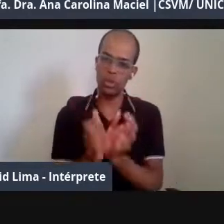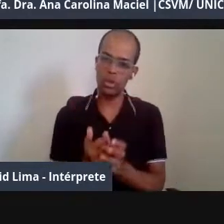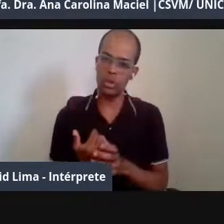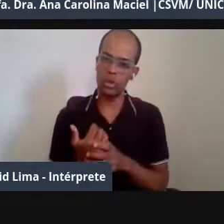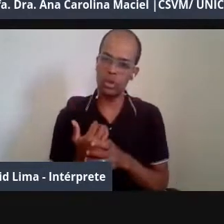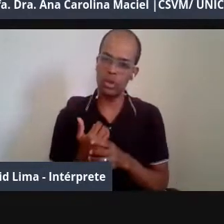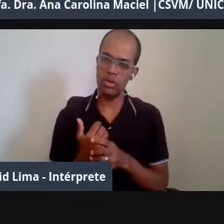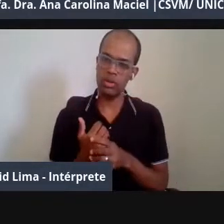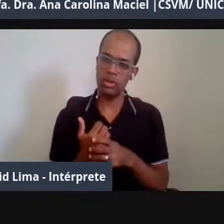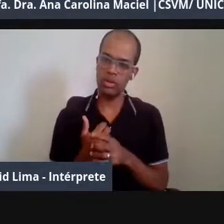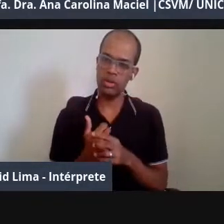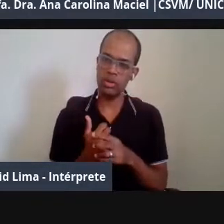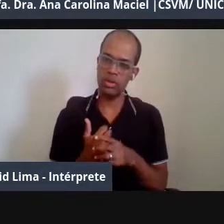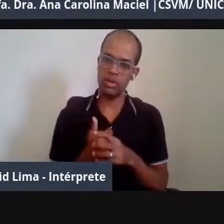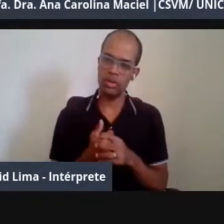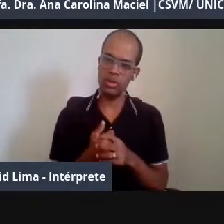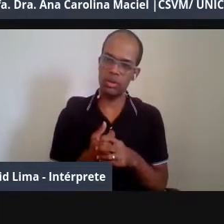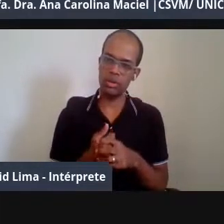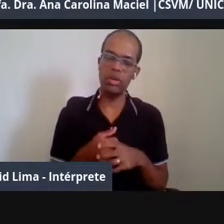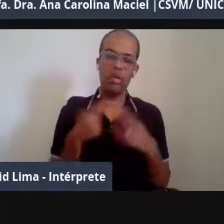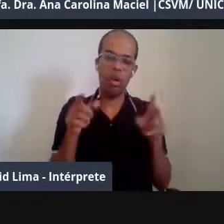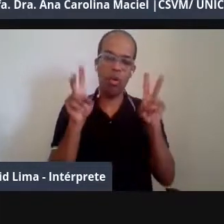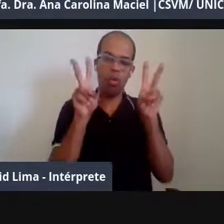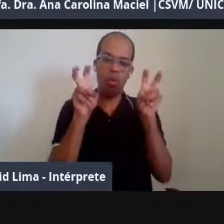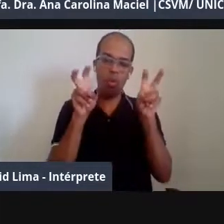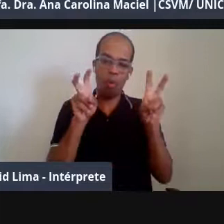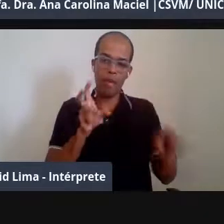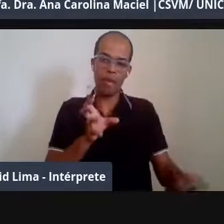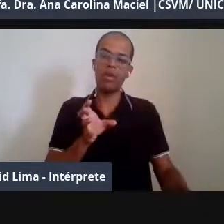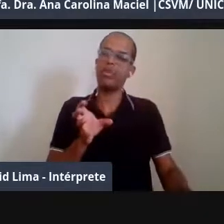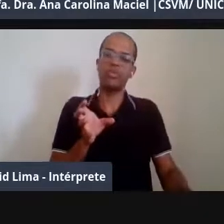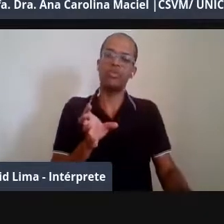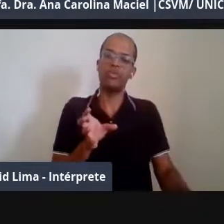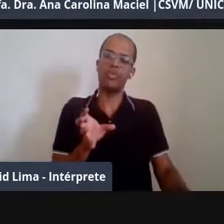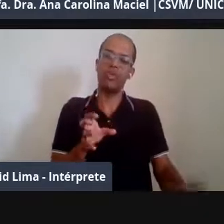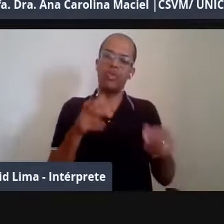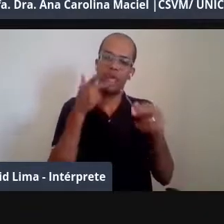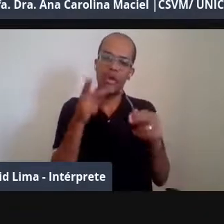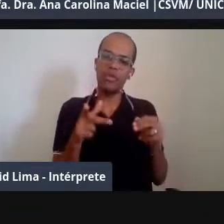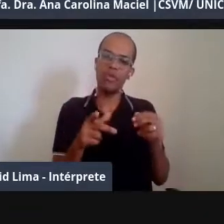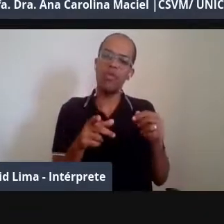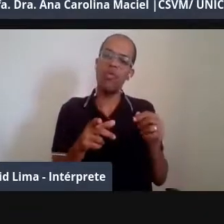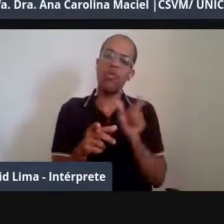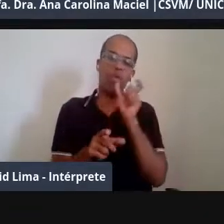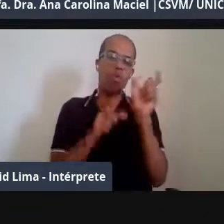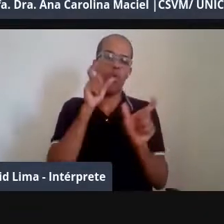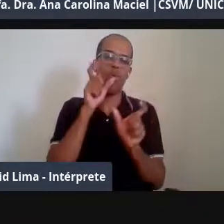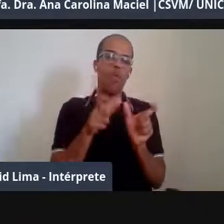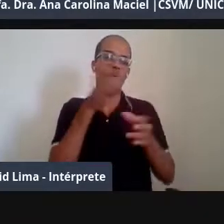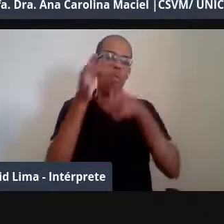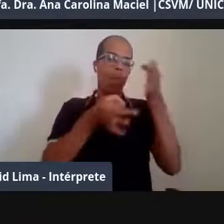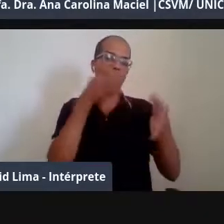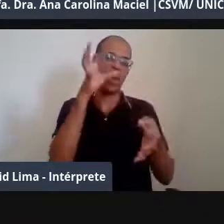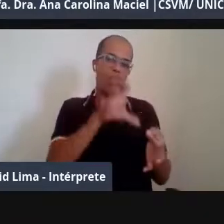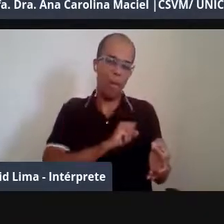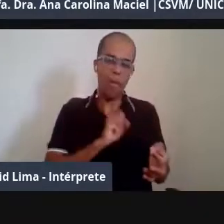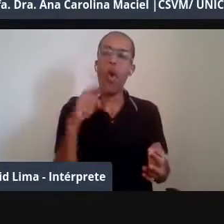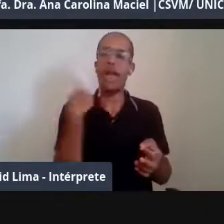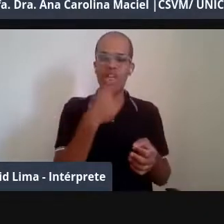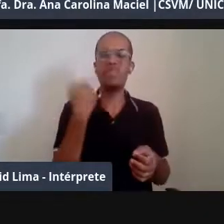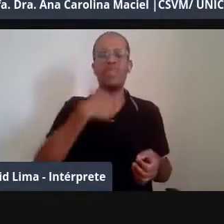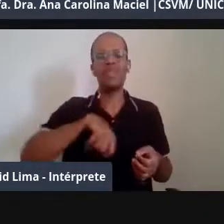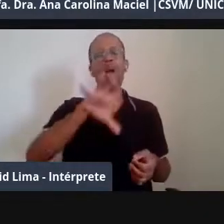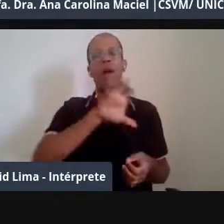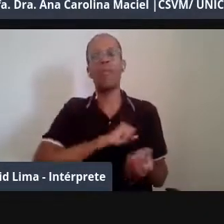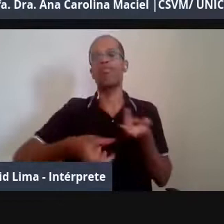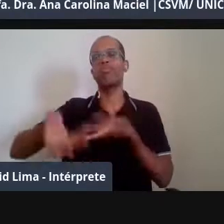aí esse comentário do amor, porque, de fato, né, todos nós estamos aí precisando bastante,